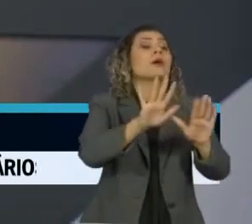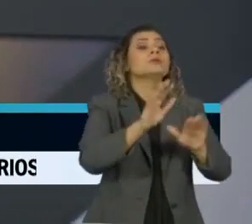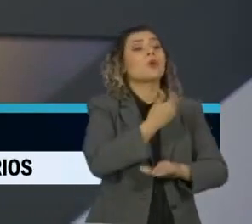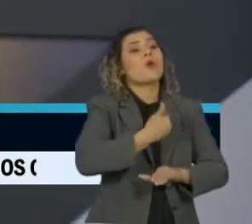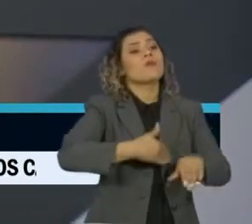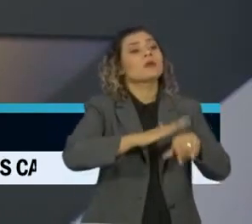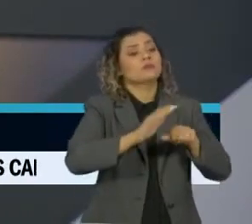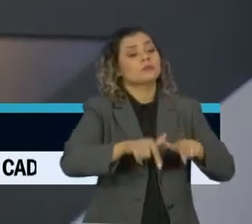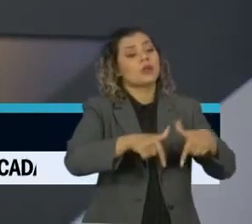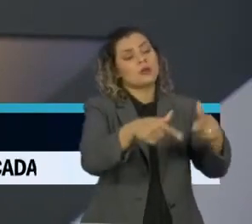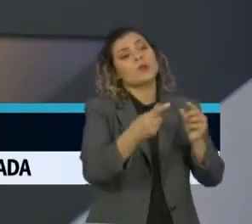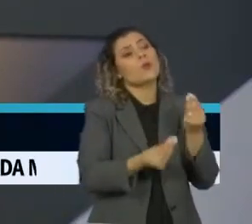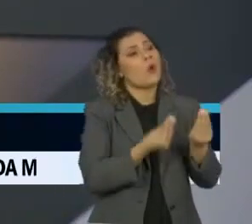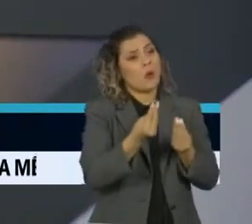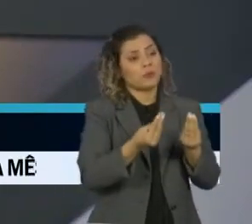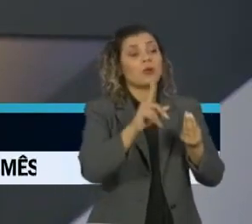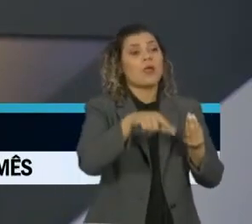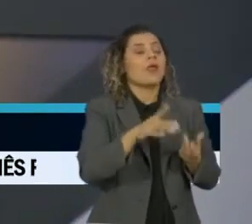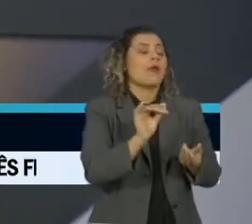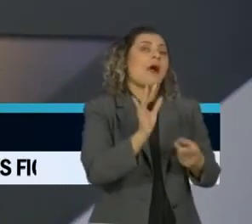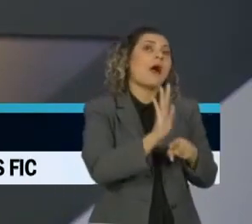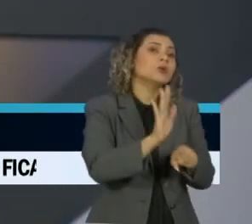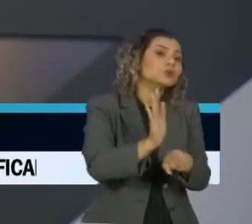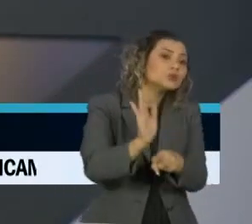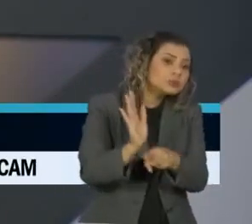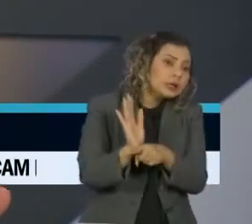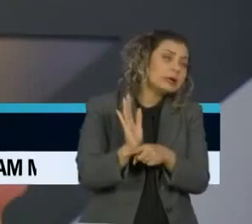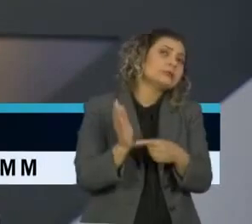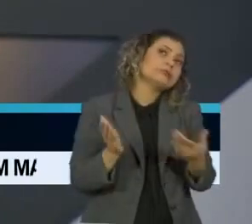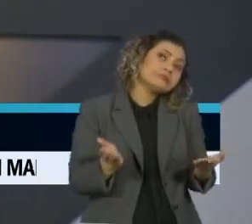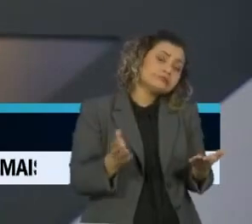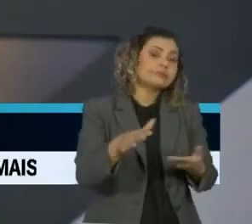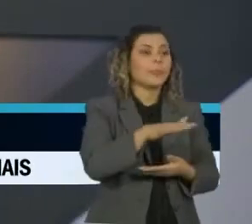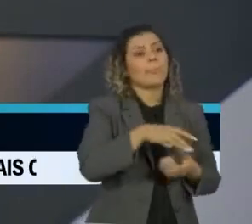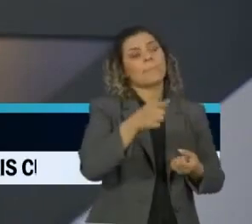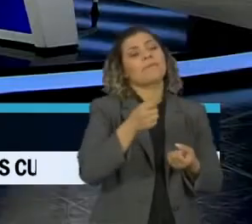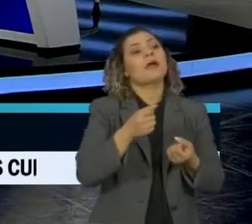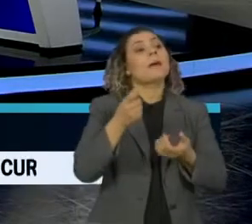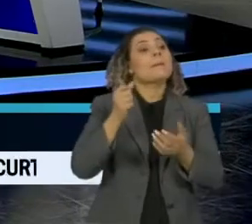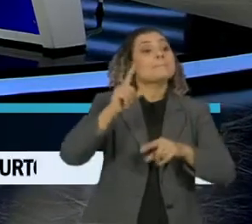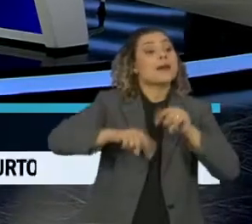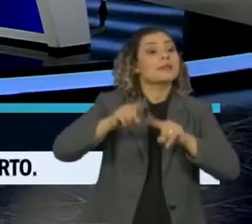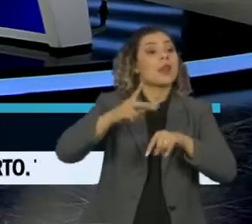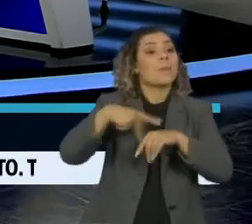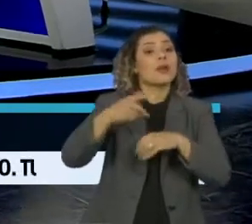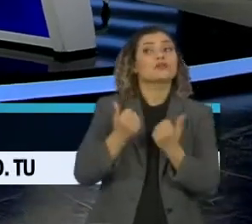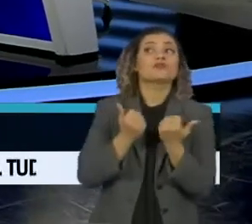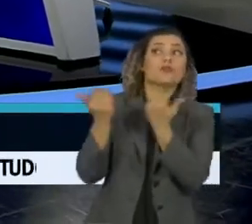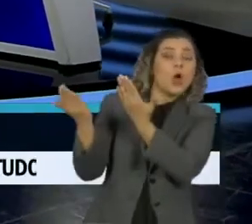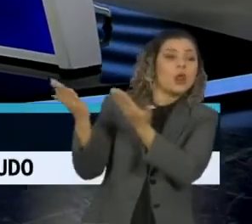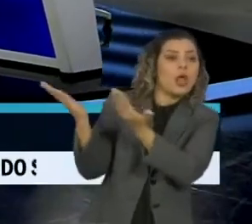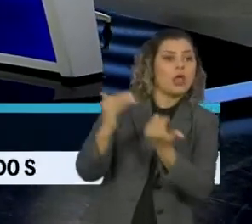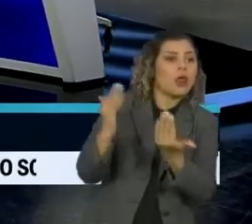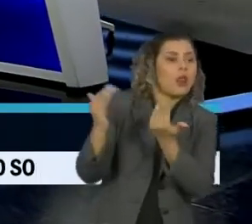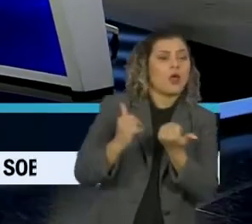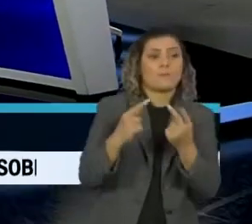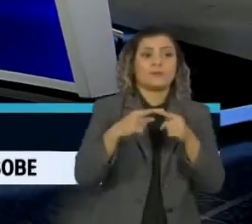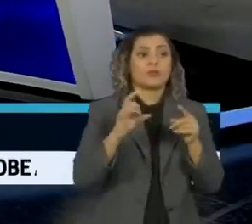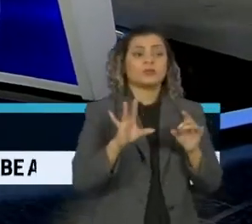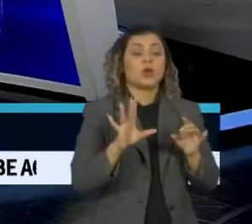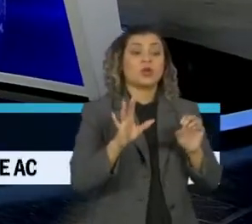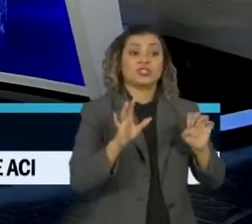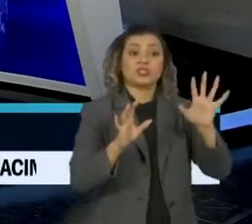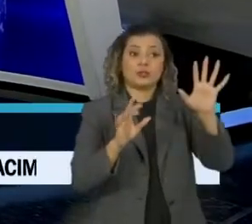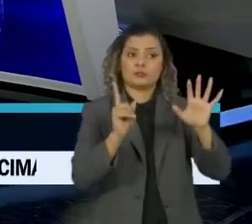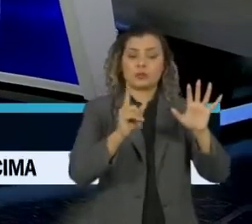nessa questão? É facilitar, eventualmente, as importações, não o Estado fazer isso também, que é outra tragédia, mas o